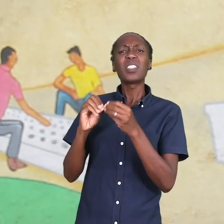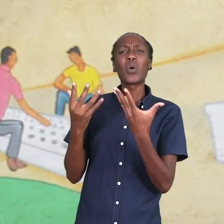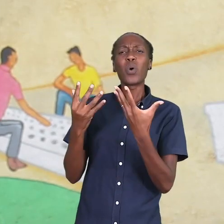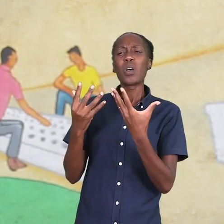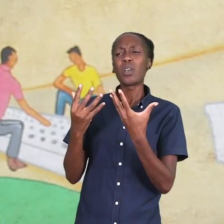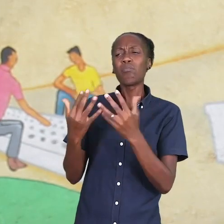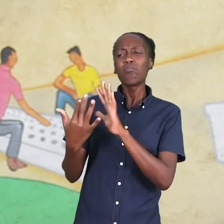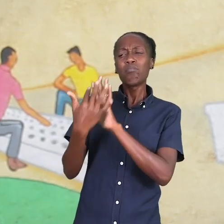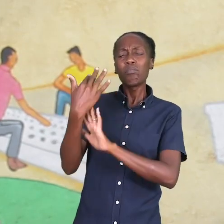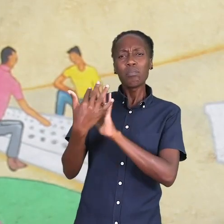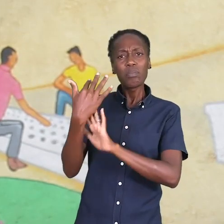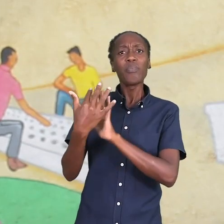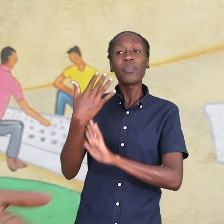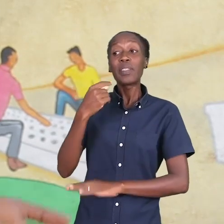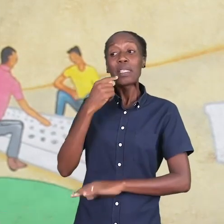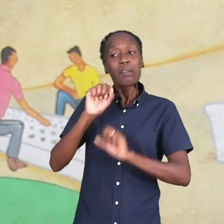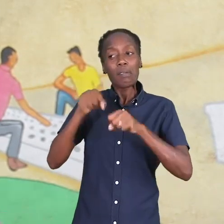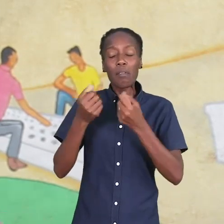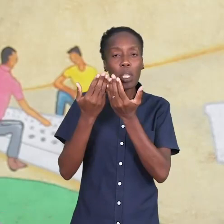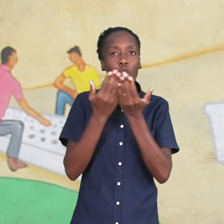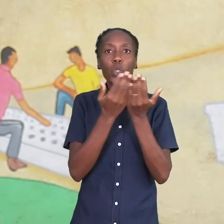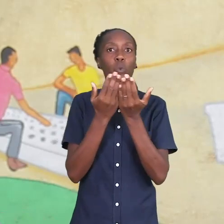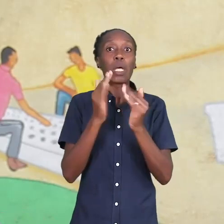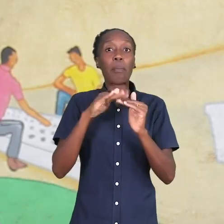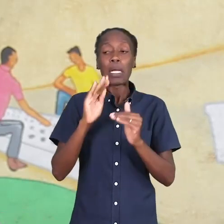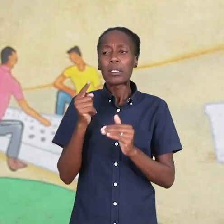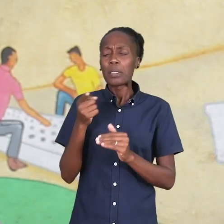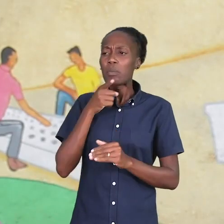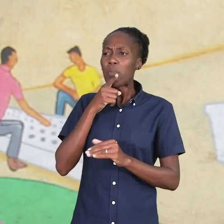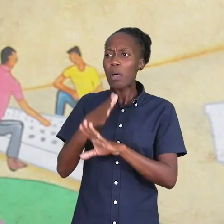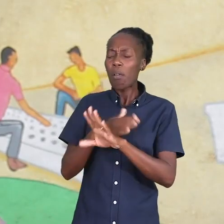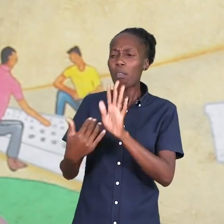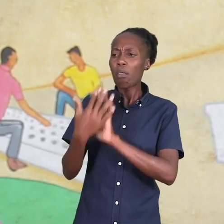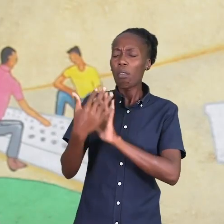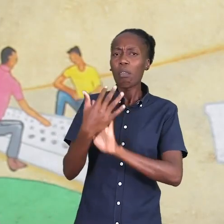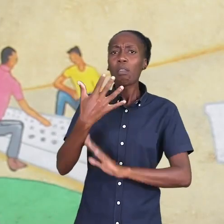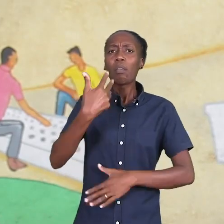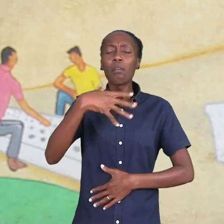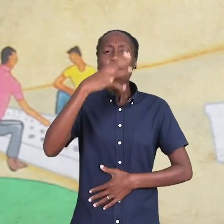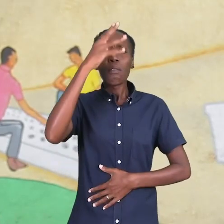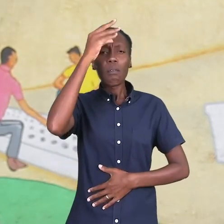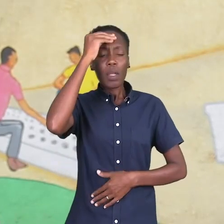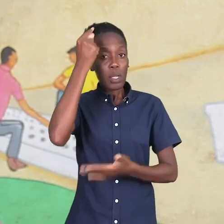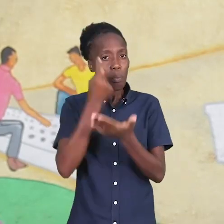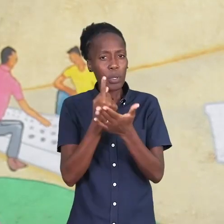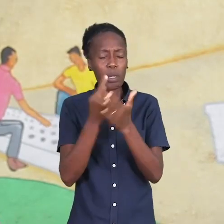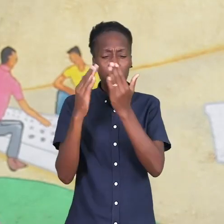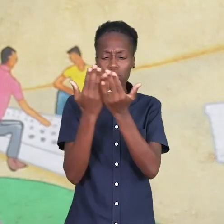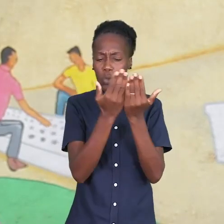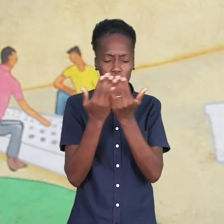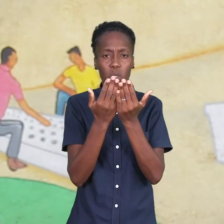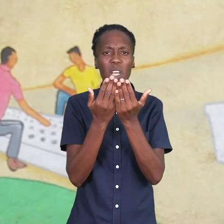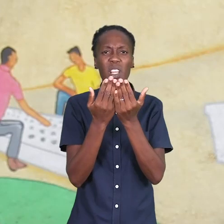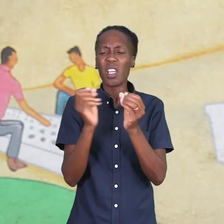muito, bastante, porque nós não sabíamos quando que ele poderia partir. É como se ele estivesse a me explicar algo ao mesmo tempo. Então, desde criança, eu cultivei a importância